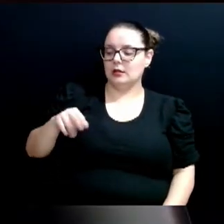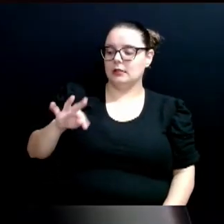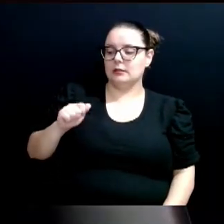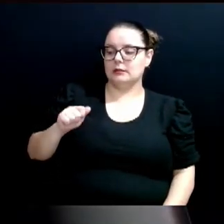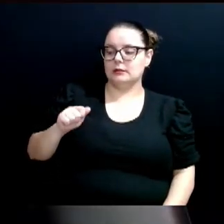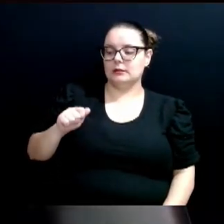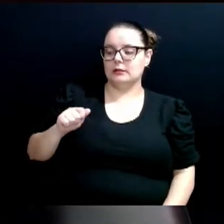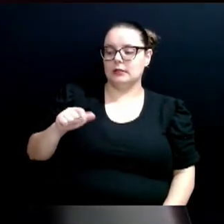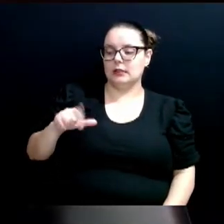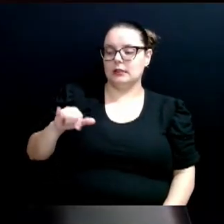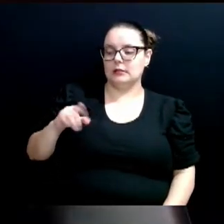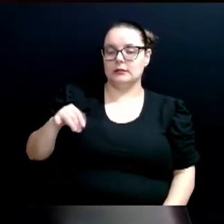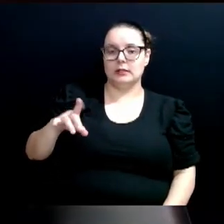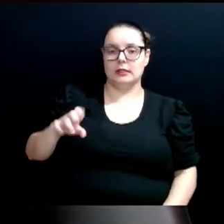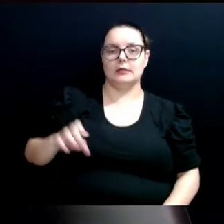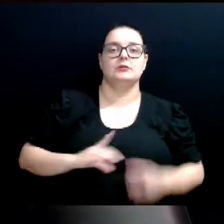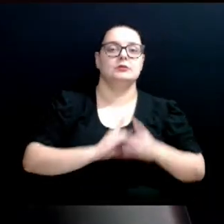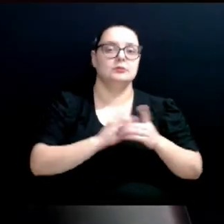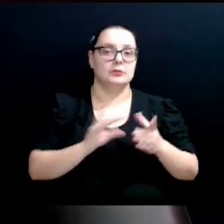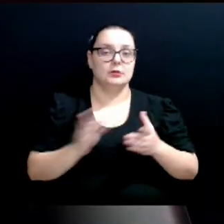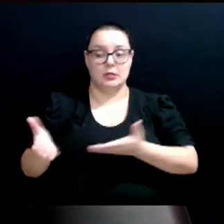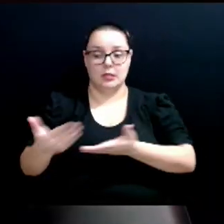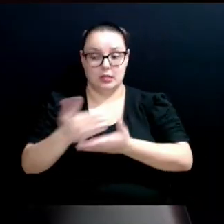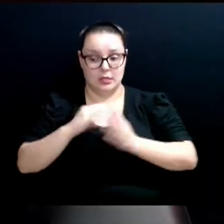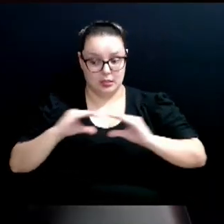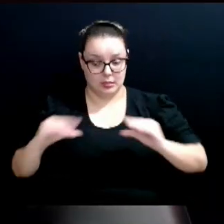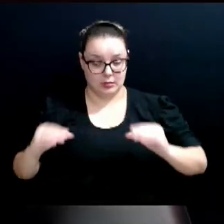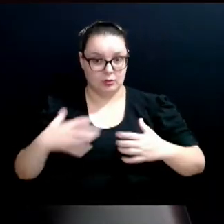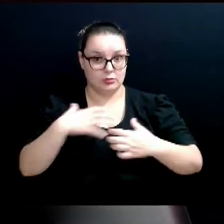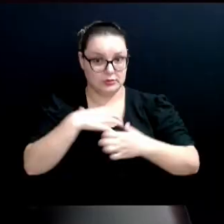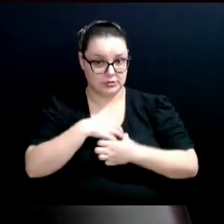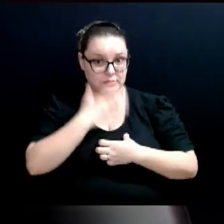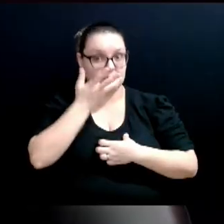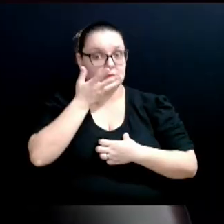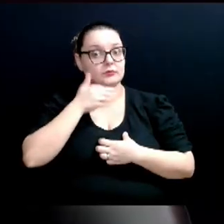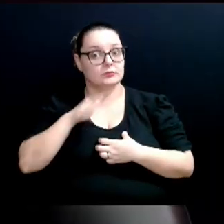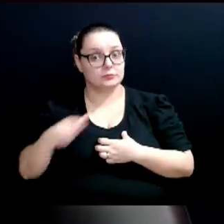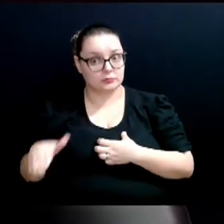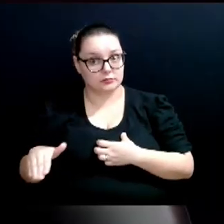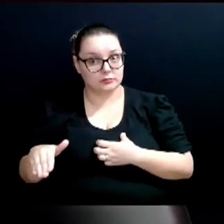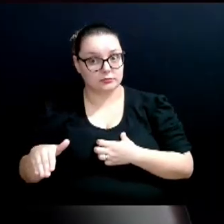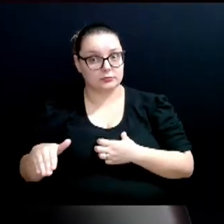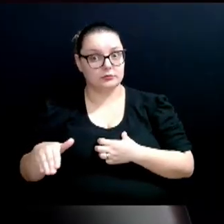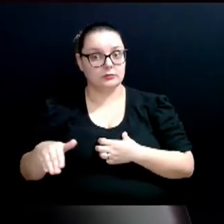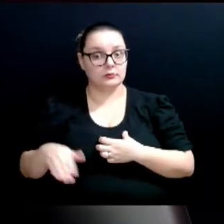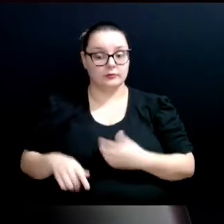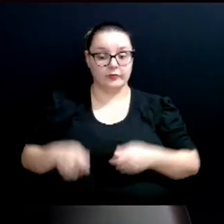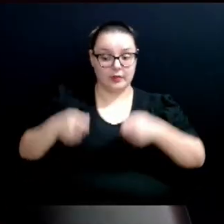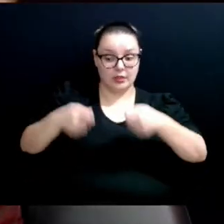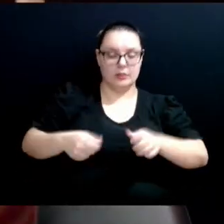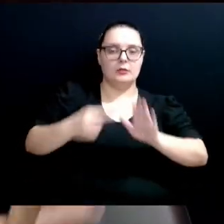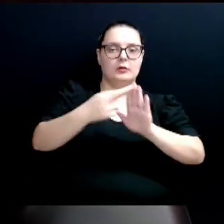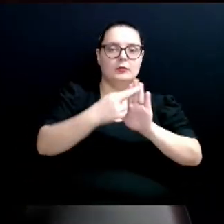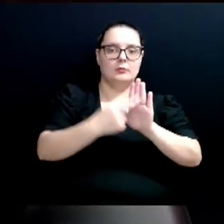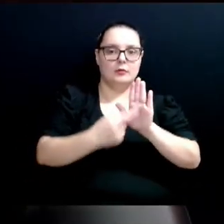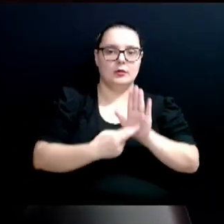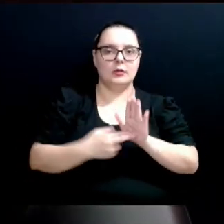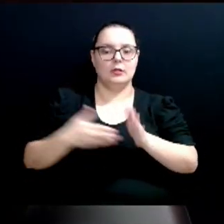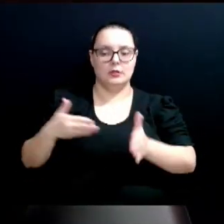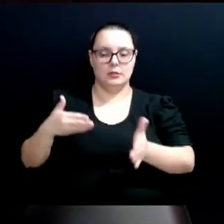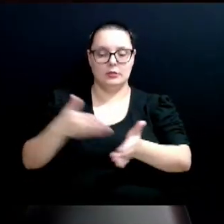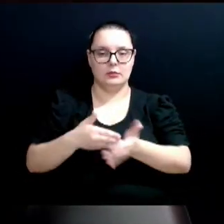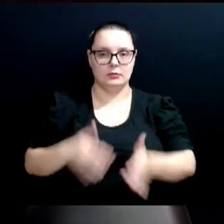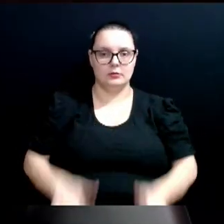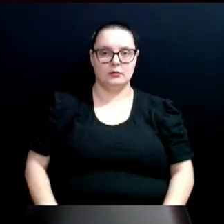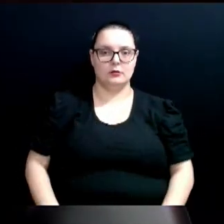entre acolher o sentimento das crianças e sim impor essas regras, impor esses limites. Igual o exemplo que a